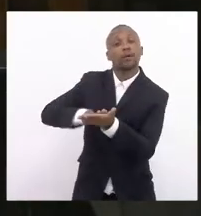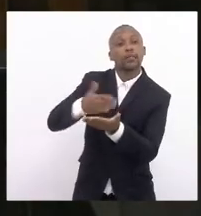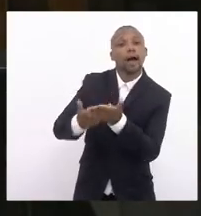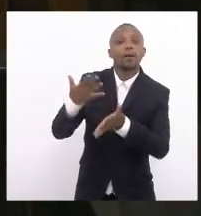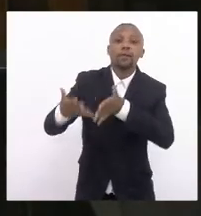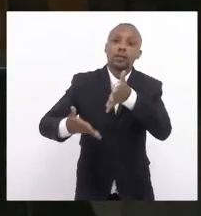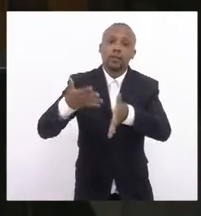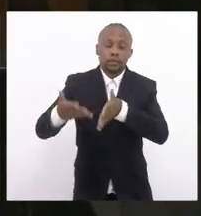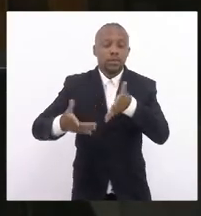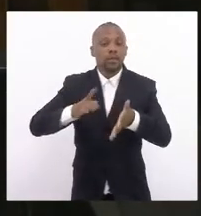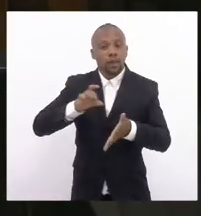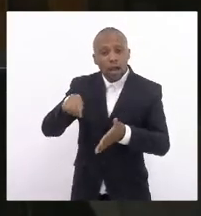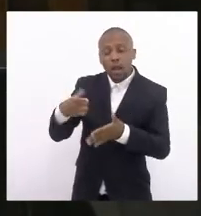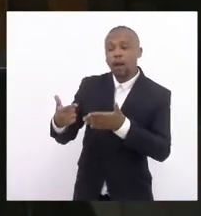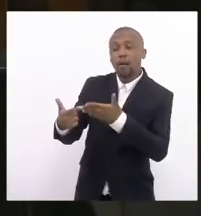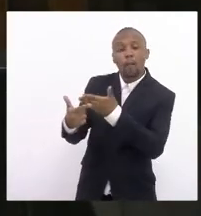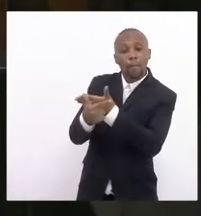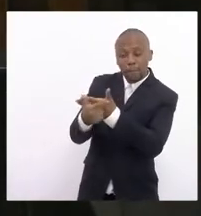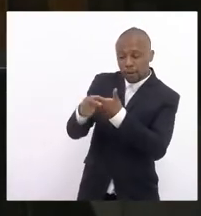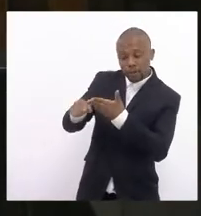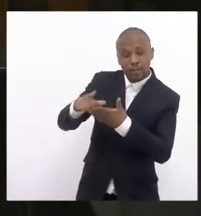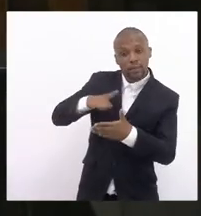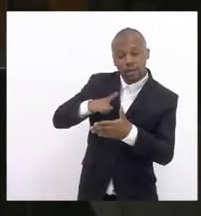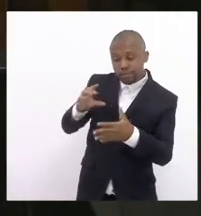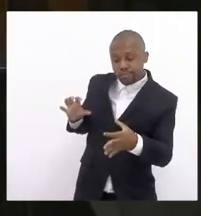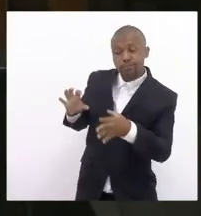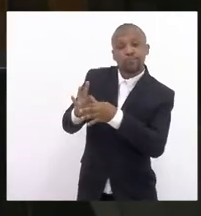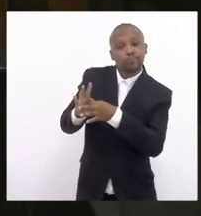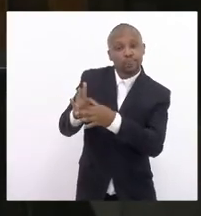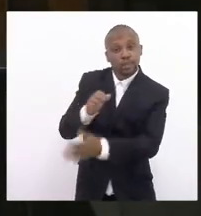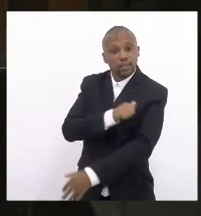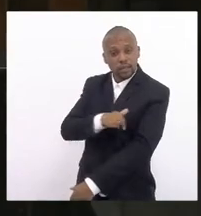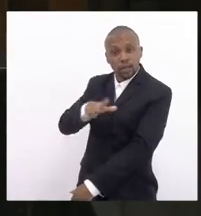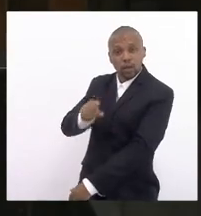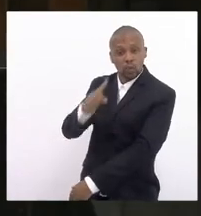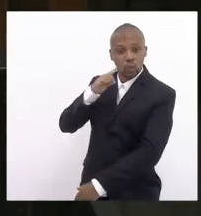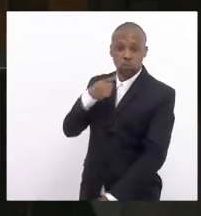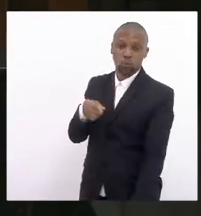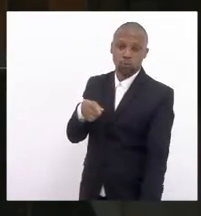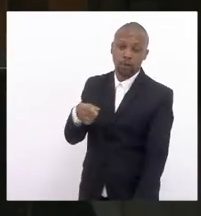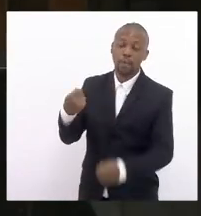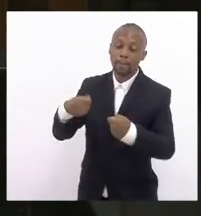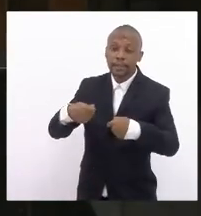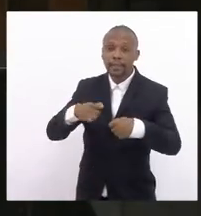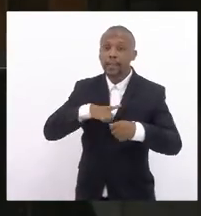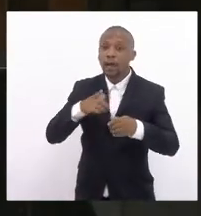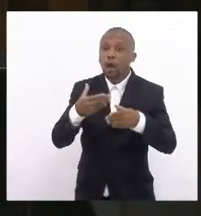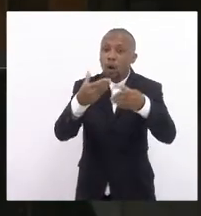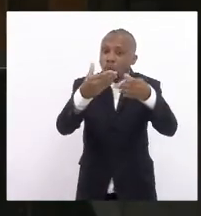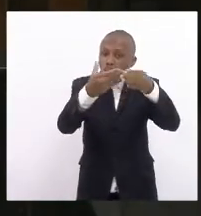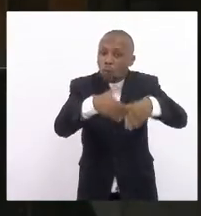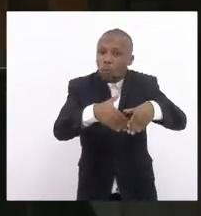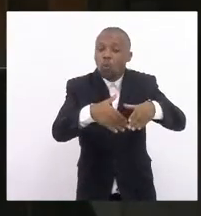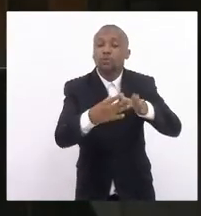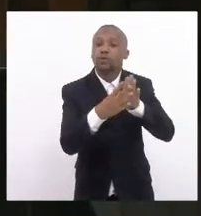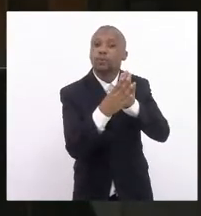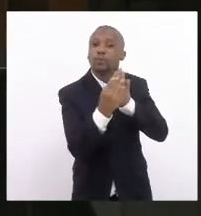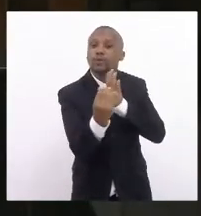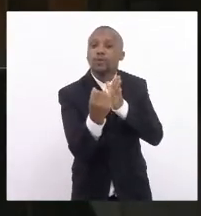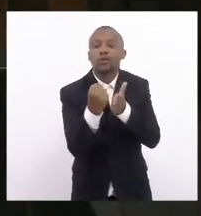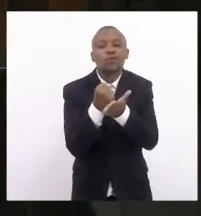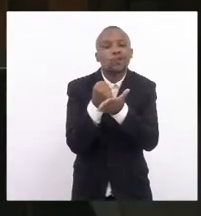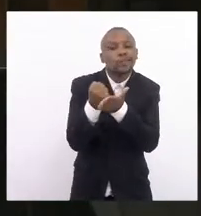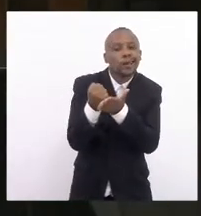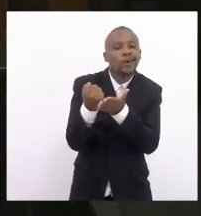educação pelo papel que ele cumpre no processo de ensino-aprendizagem desses estudantes. E é preciso que tenha concurso. Esse modelo dos contratos com